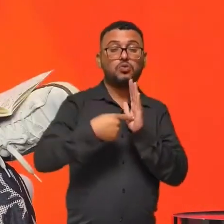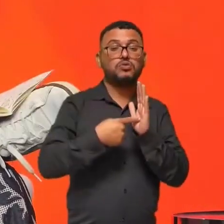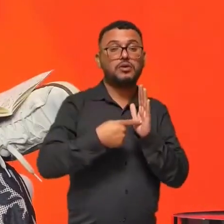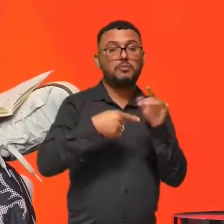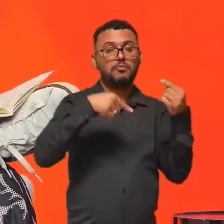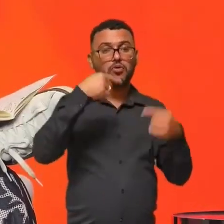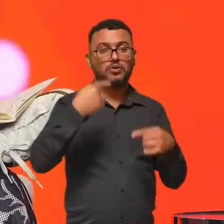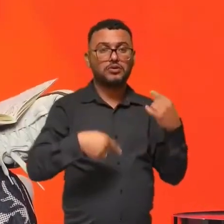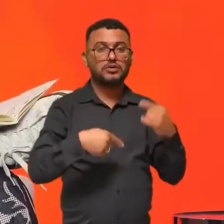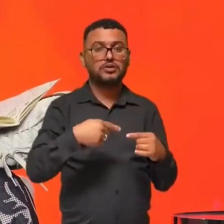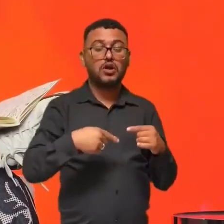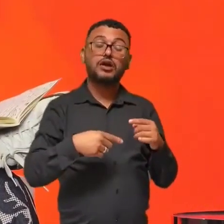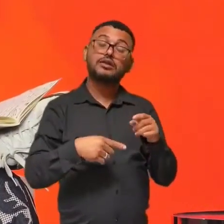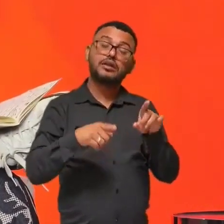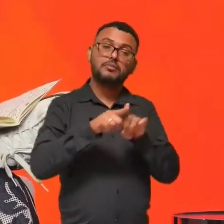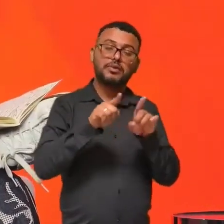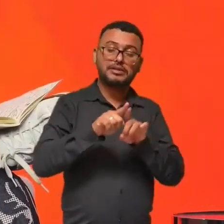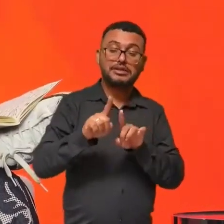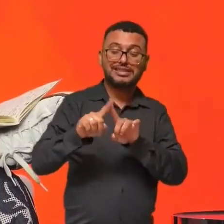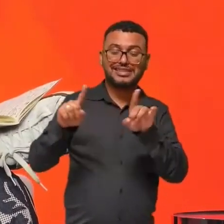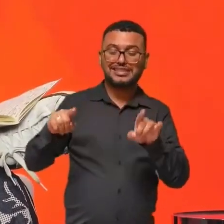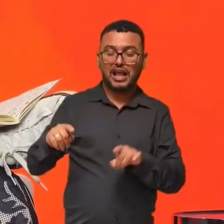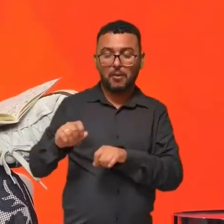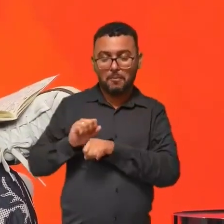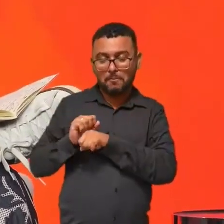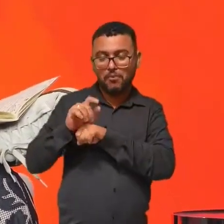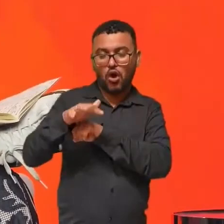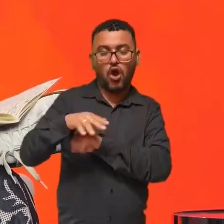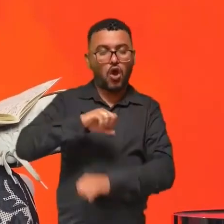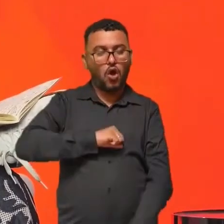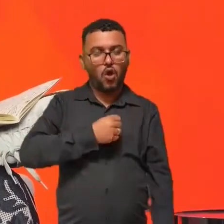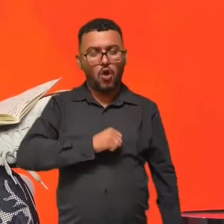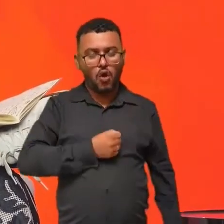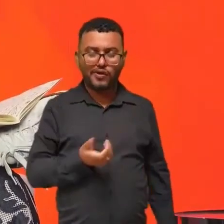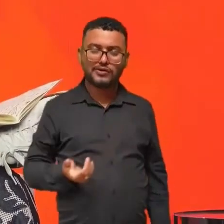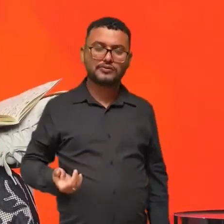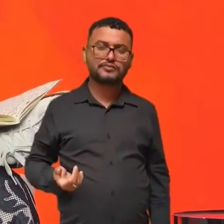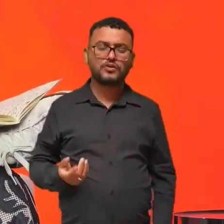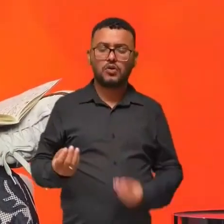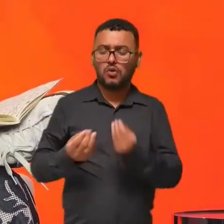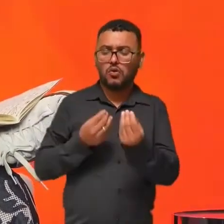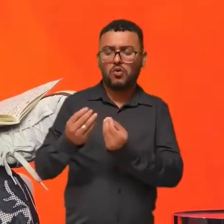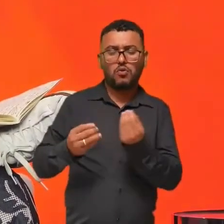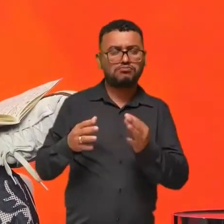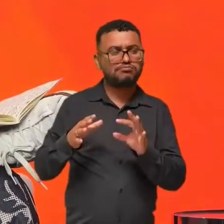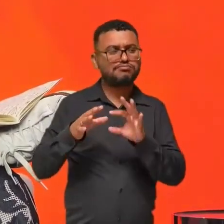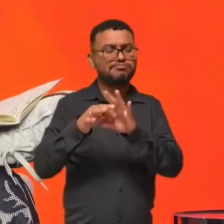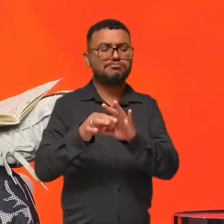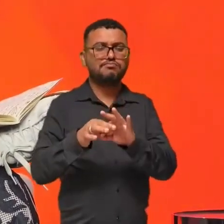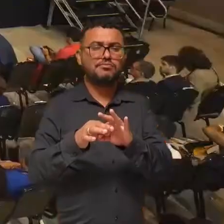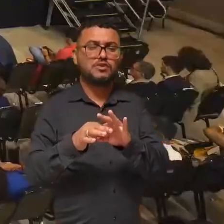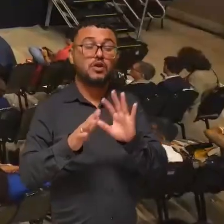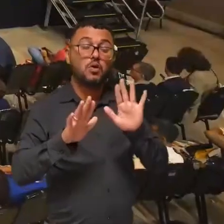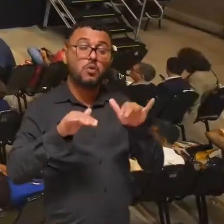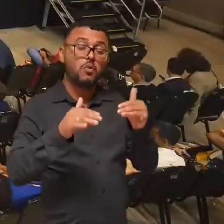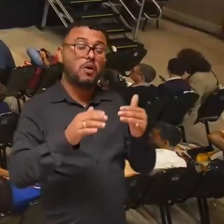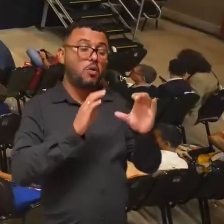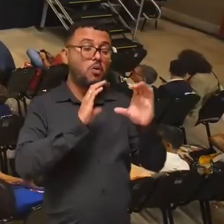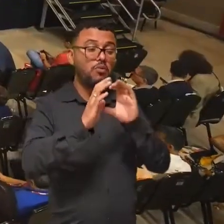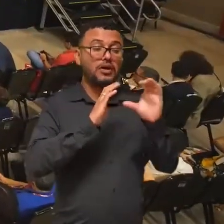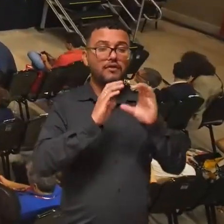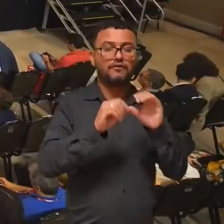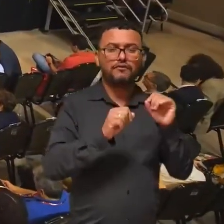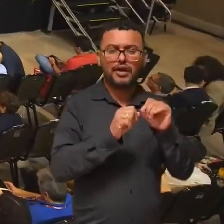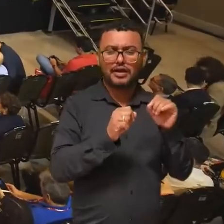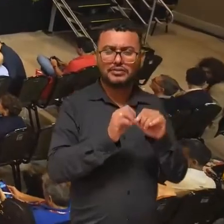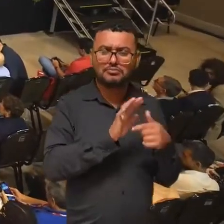É importante a gente também sempre conectar de que forma a gente, na comunicação, faz frente a isso. Eita, danado, tempo esgotado.